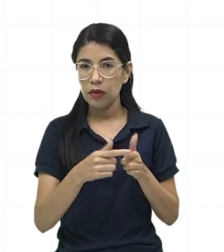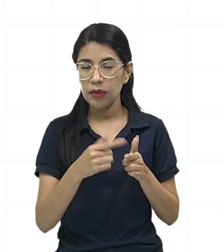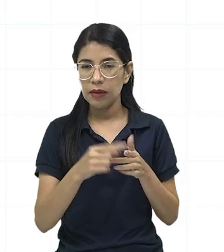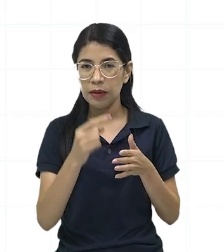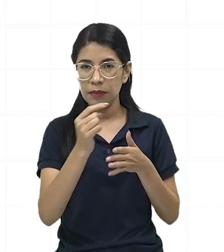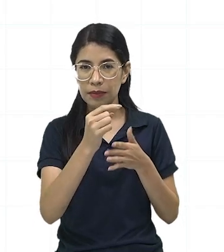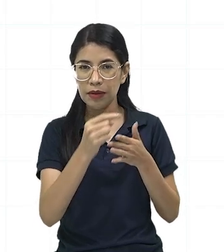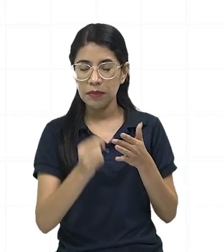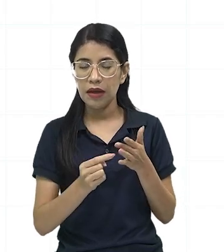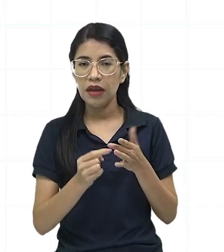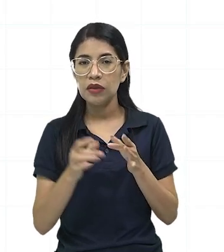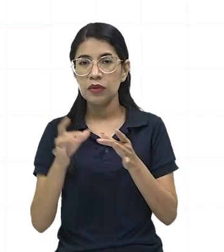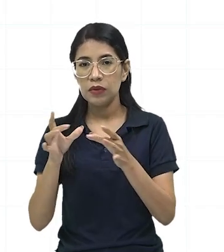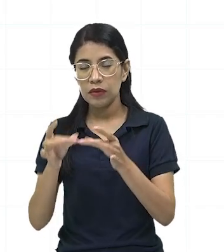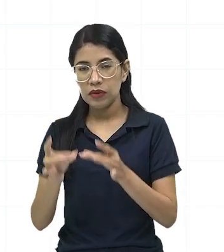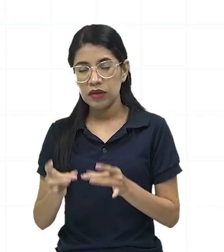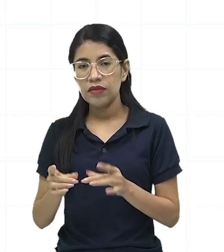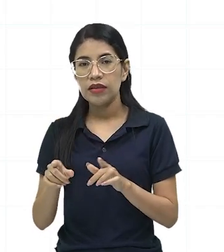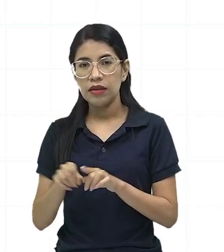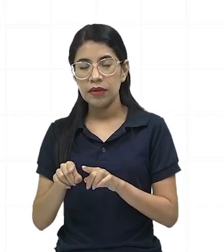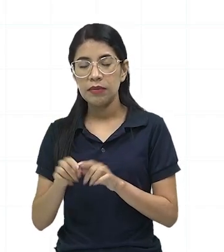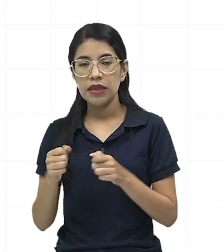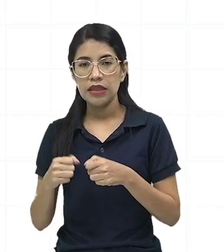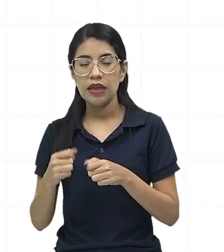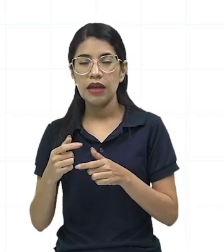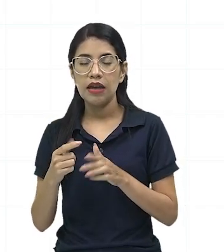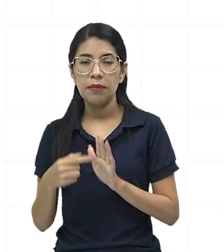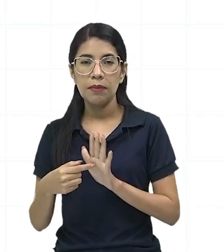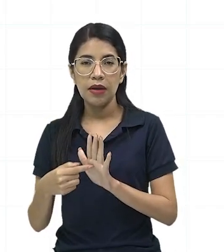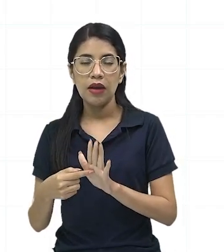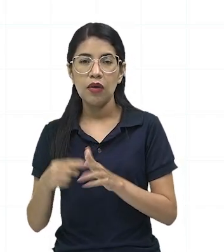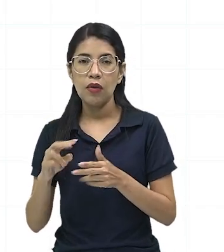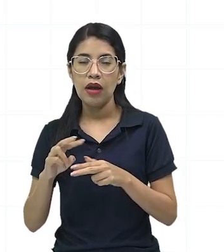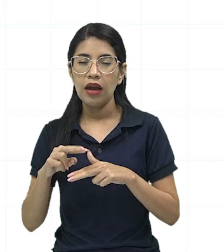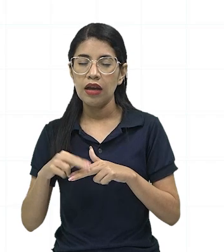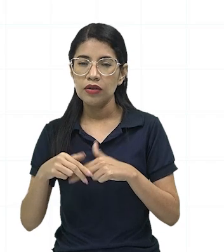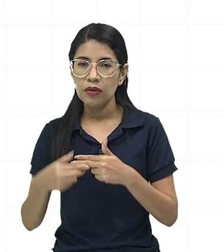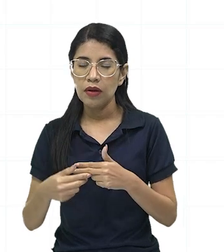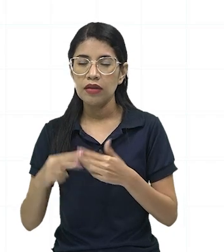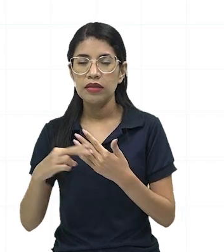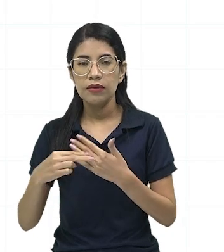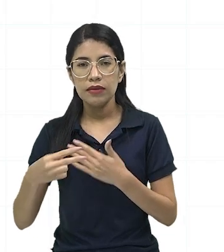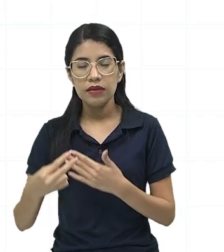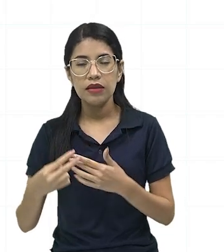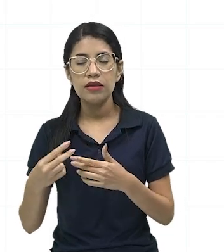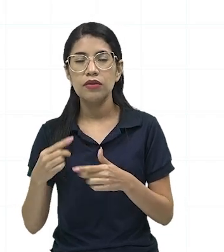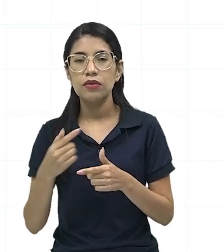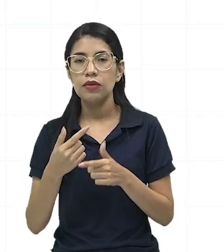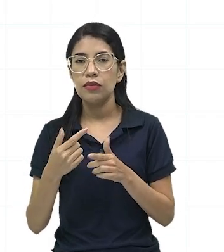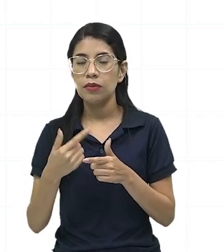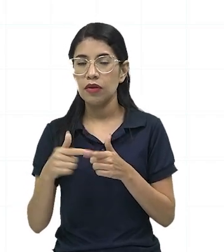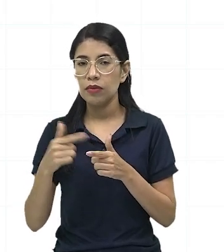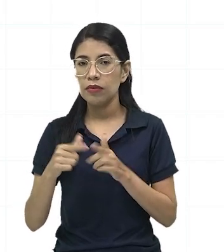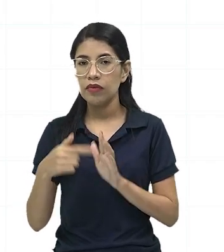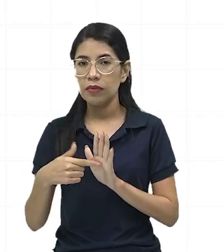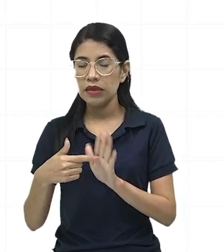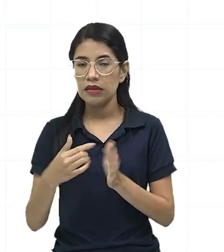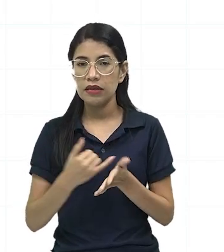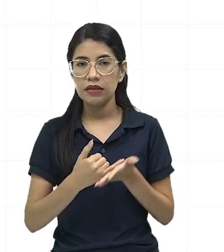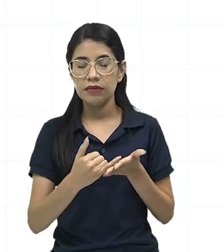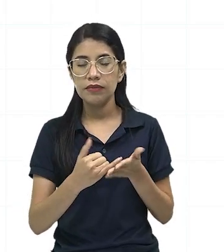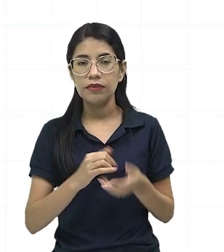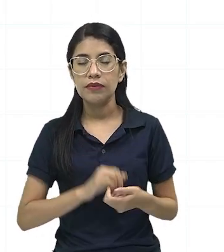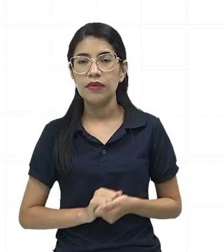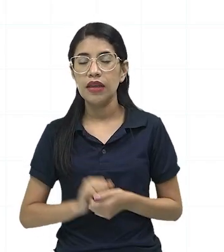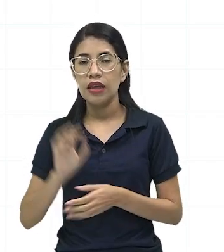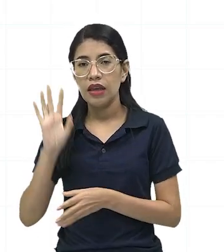deve explorar as causas e consequências desse problema, que foi o que eu acabei de falar. Falar sobre causas e consequências daquilo que eu apresentei na introdução,